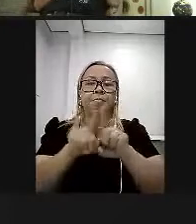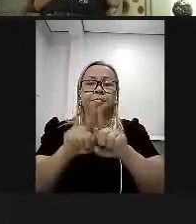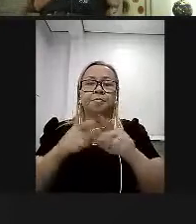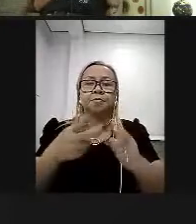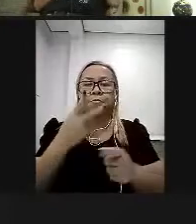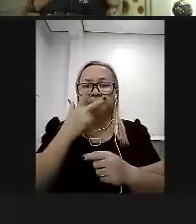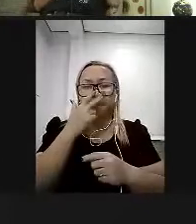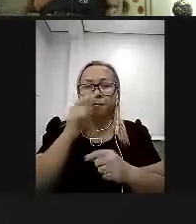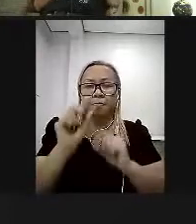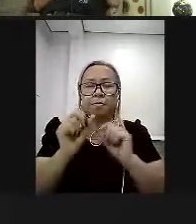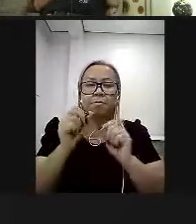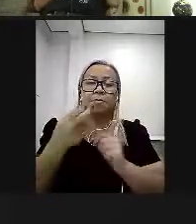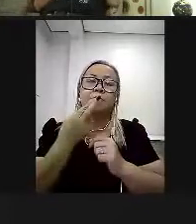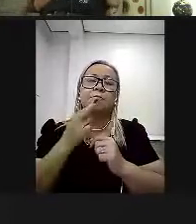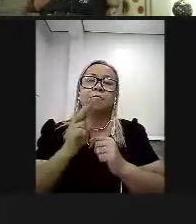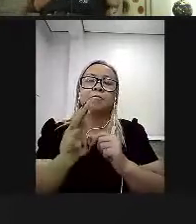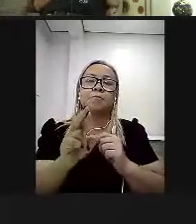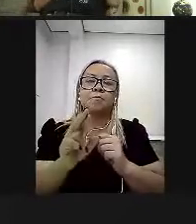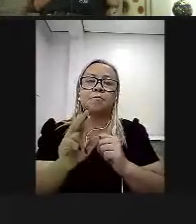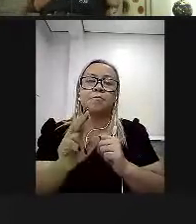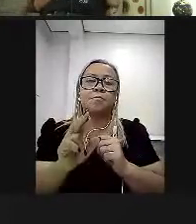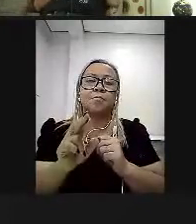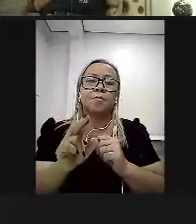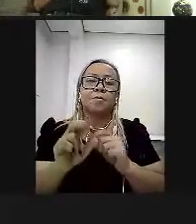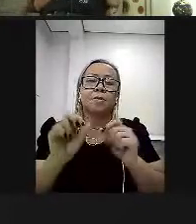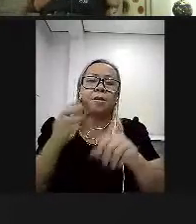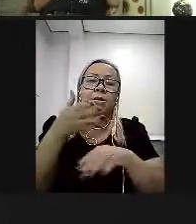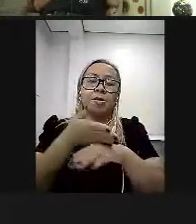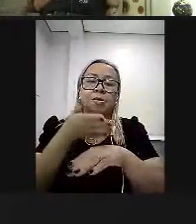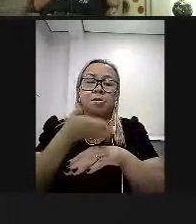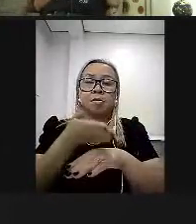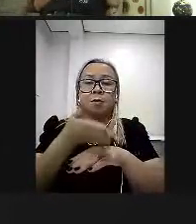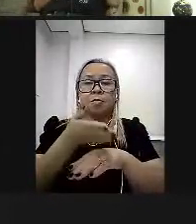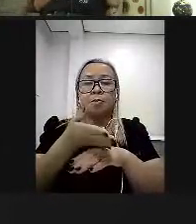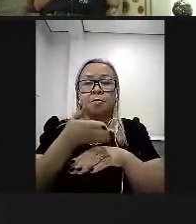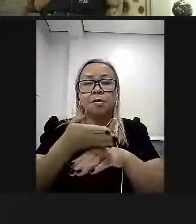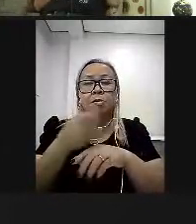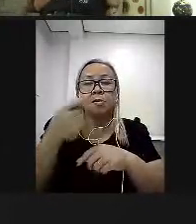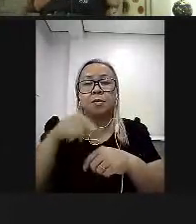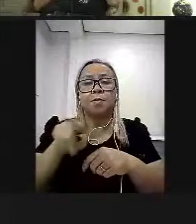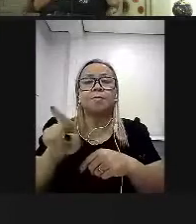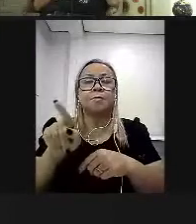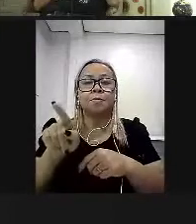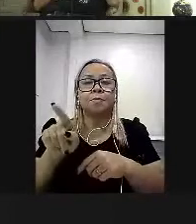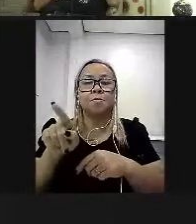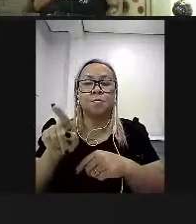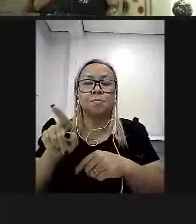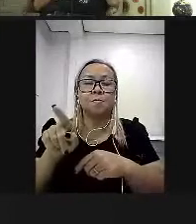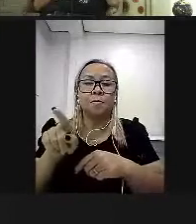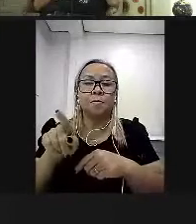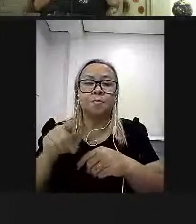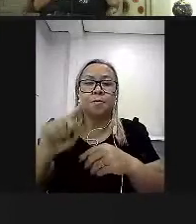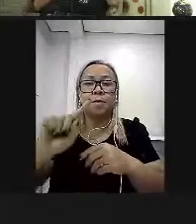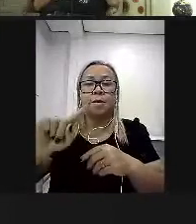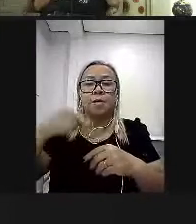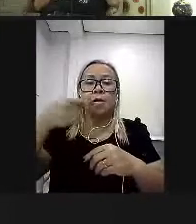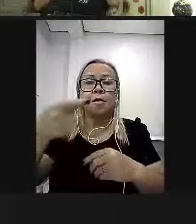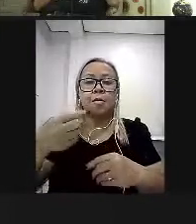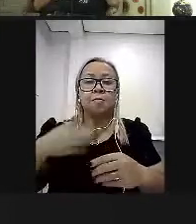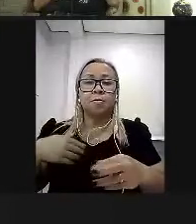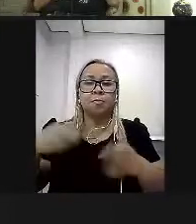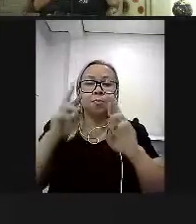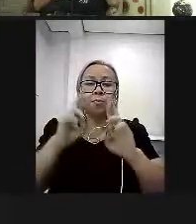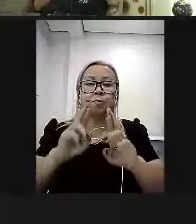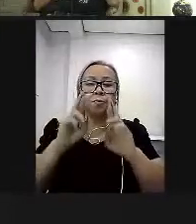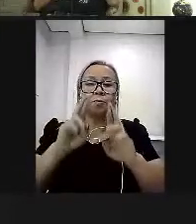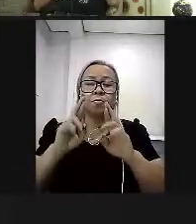as respostas dos participantes foram além das minhas expectativas de